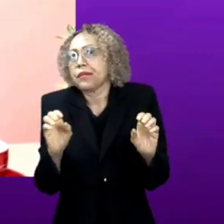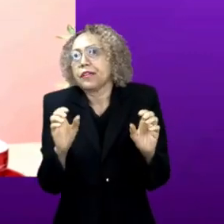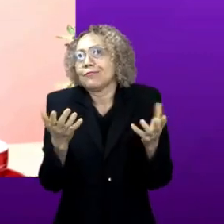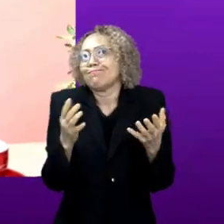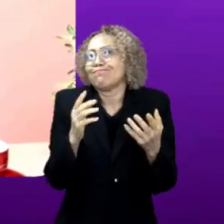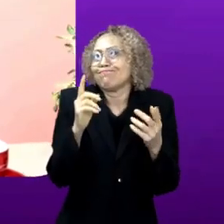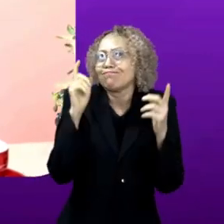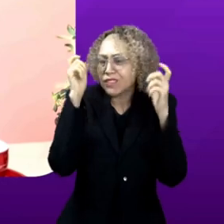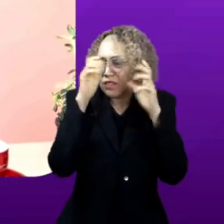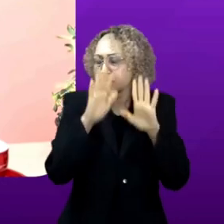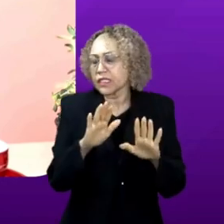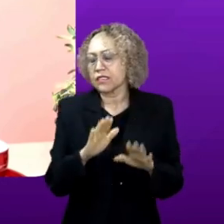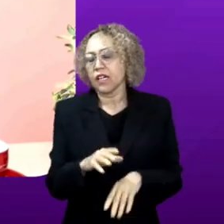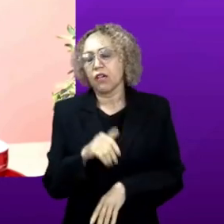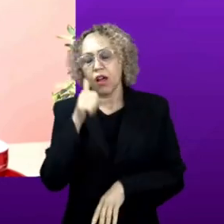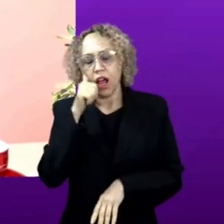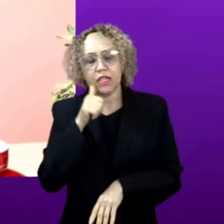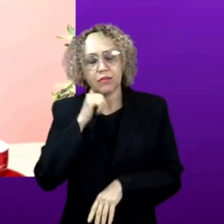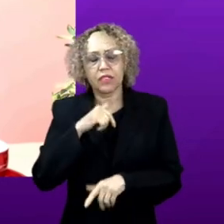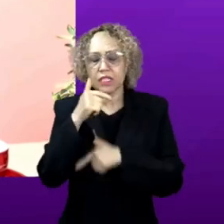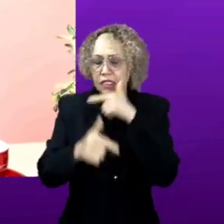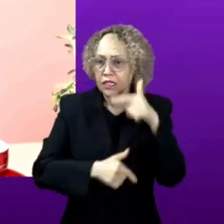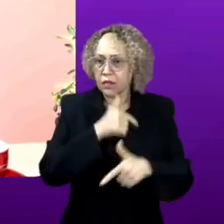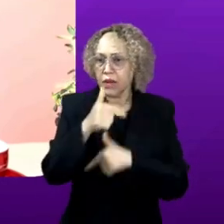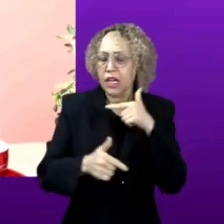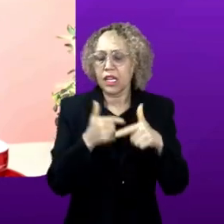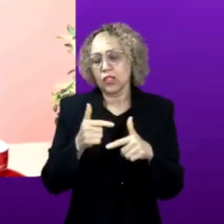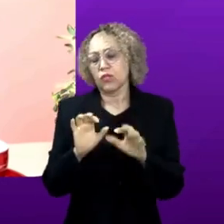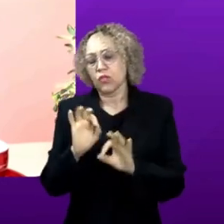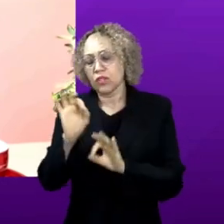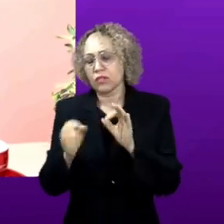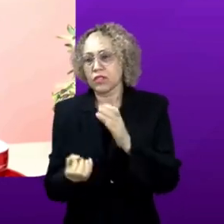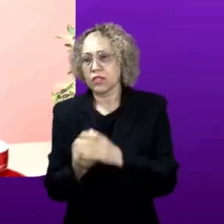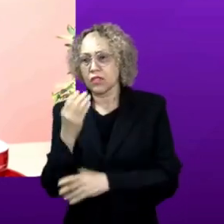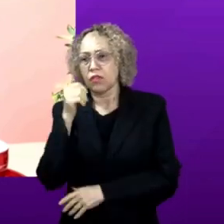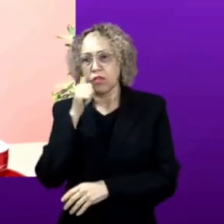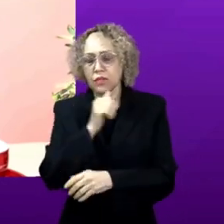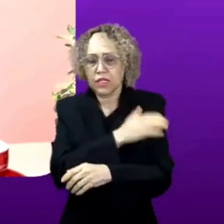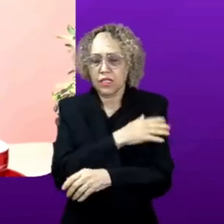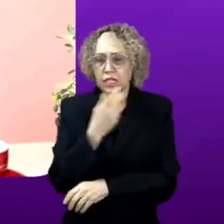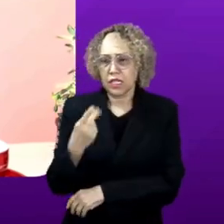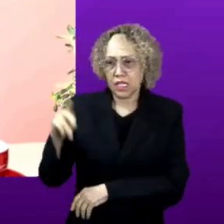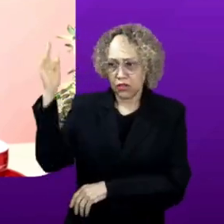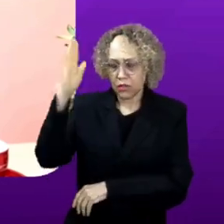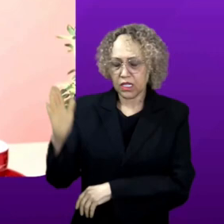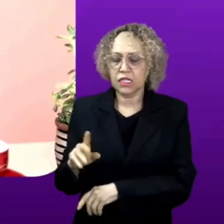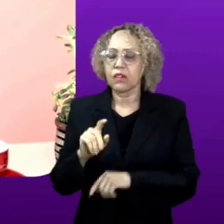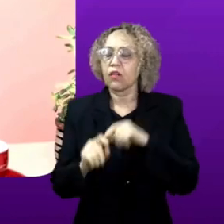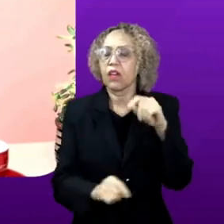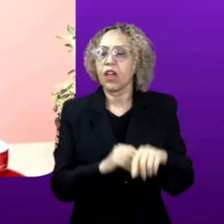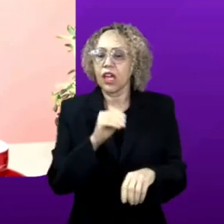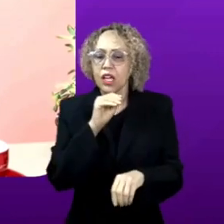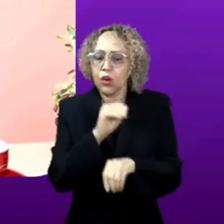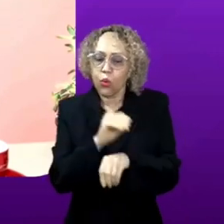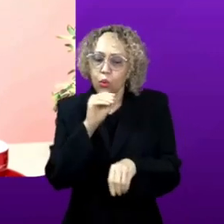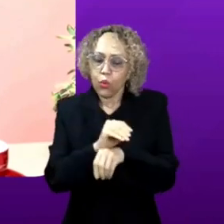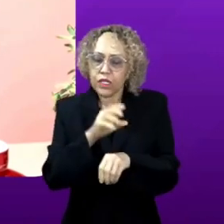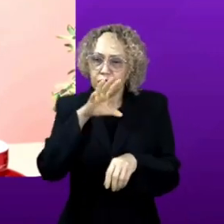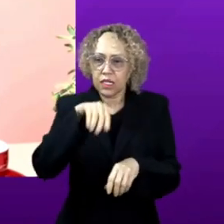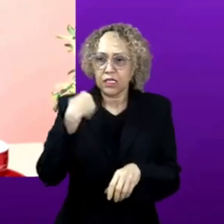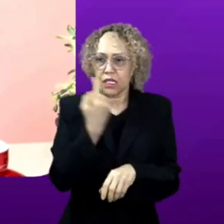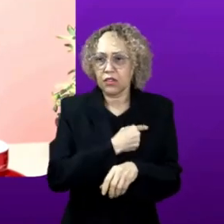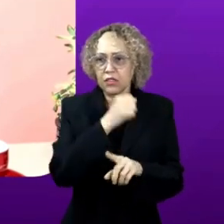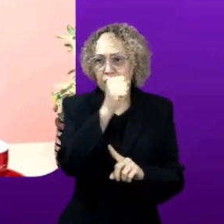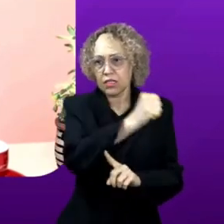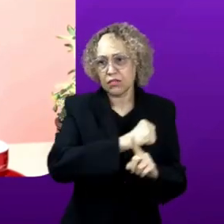do feminismo no Brasil passa necessariamente por pensar a questão do cuidado na nossa sociedade. E